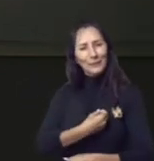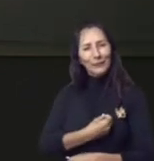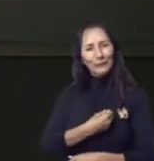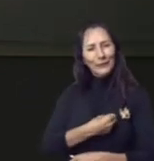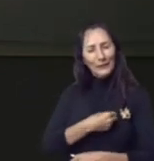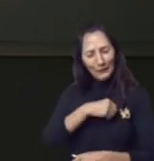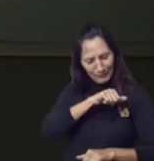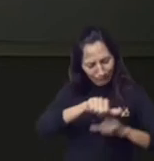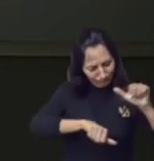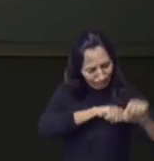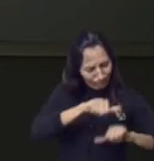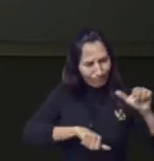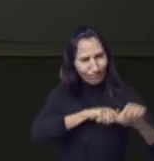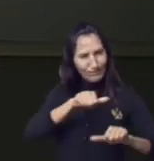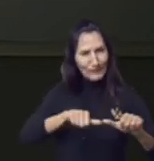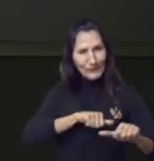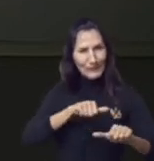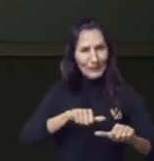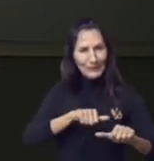Mexe com as estruturas.